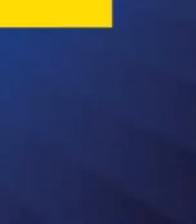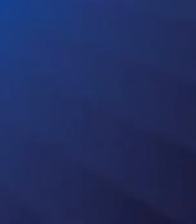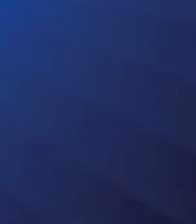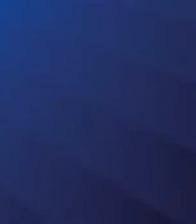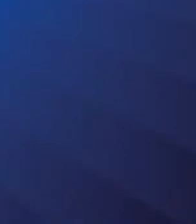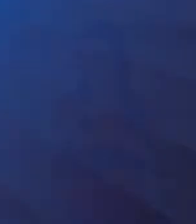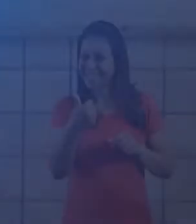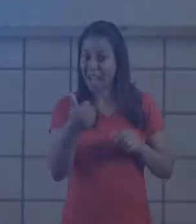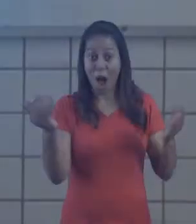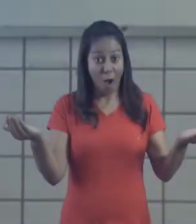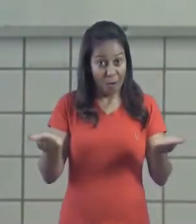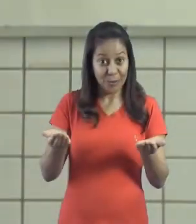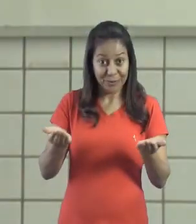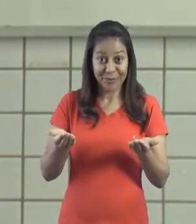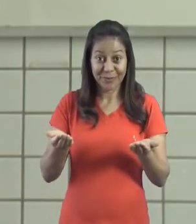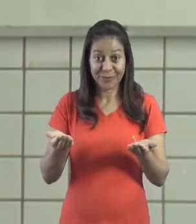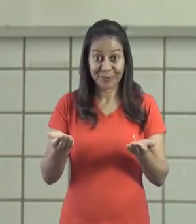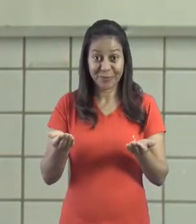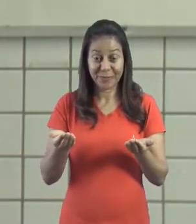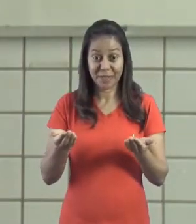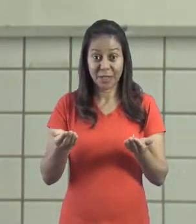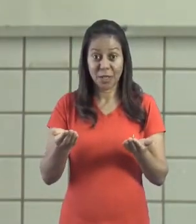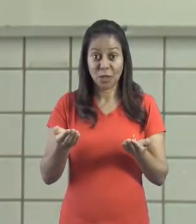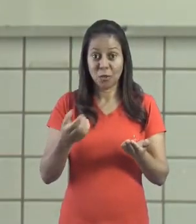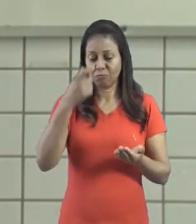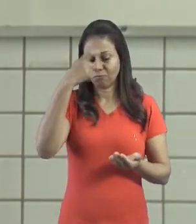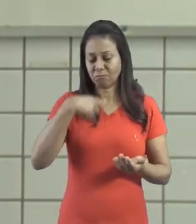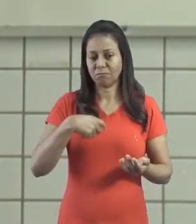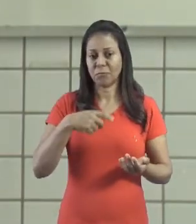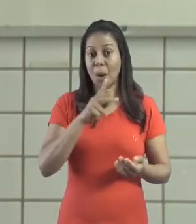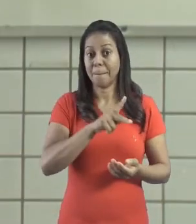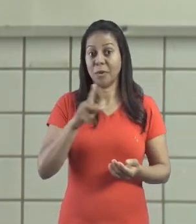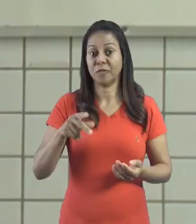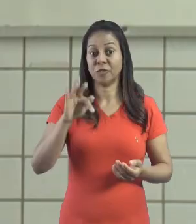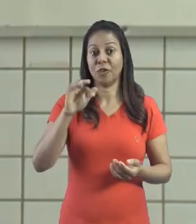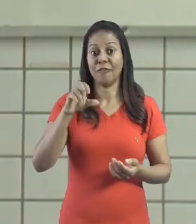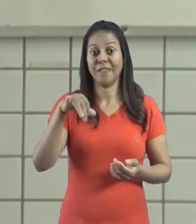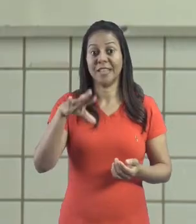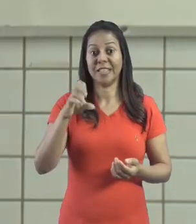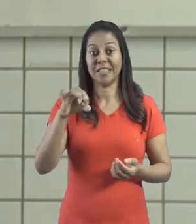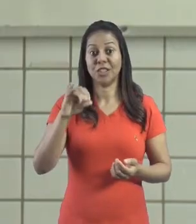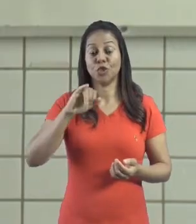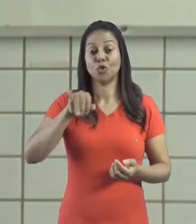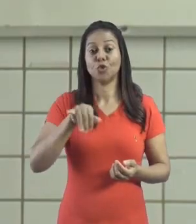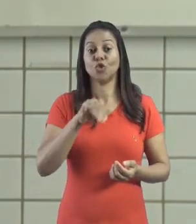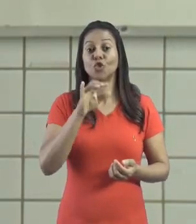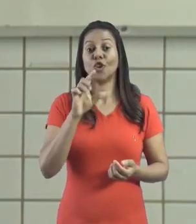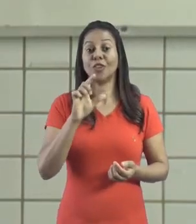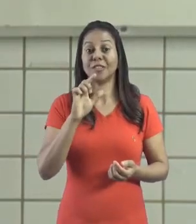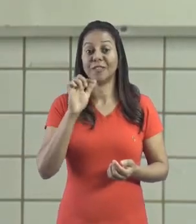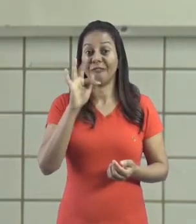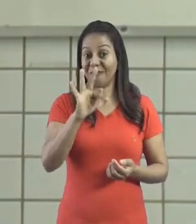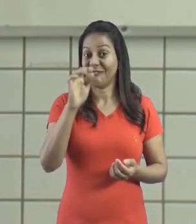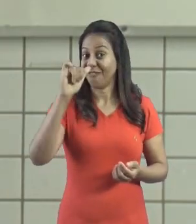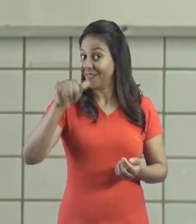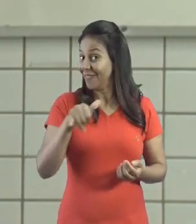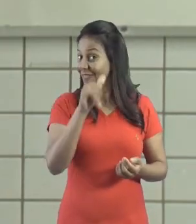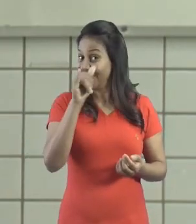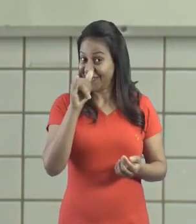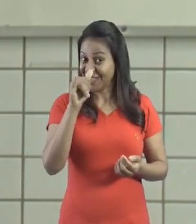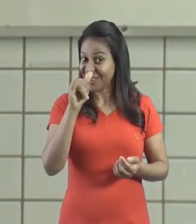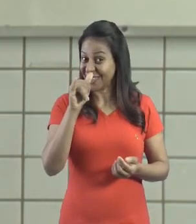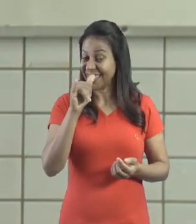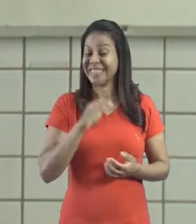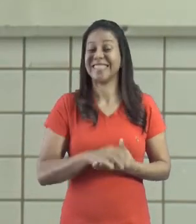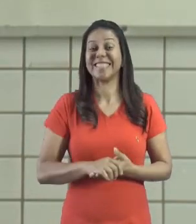Teleaula Parnamirim. Sou professor Francisco José, como alguns já me conhecem. Pode chamar também professor